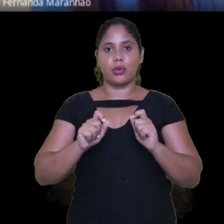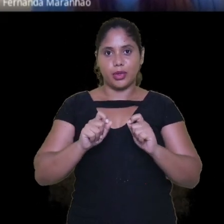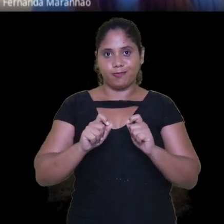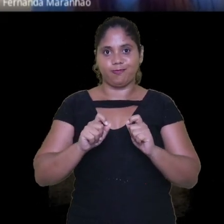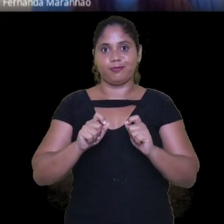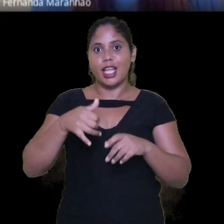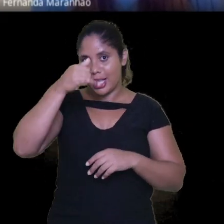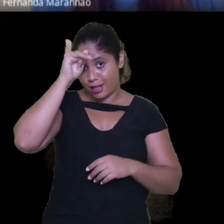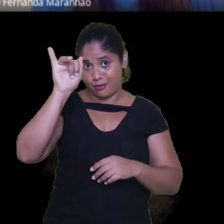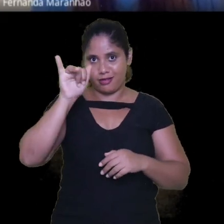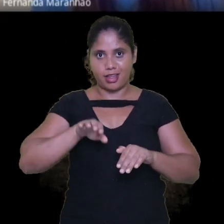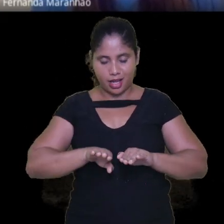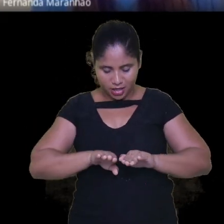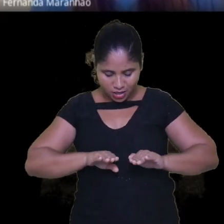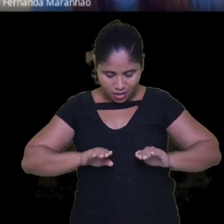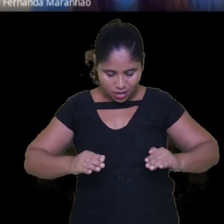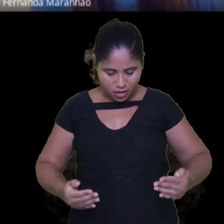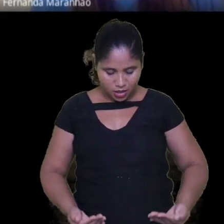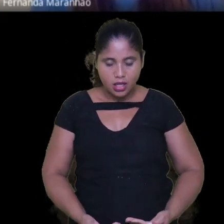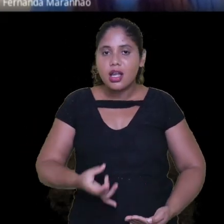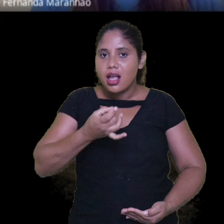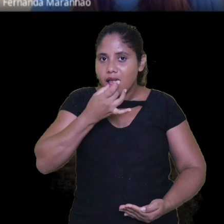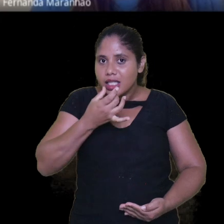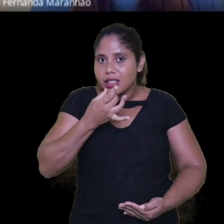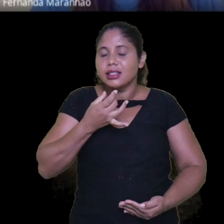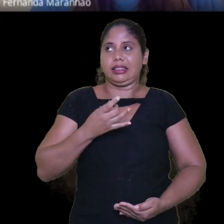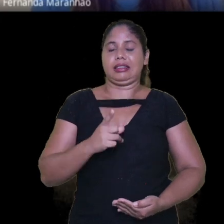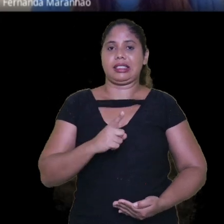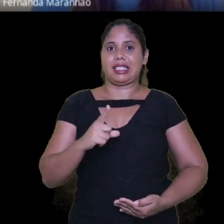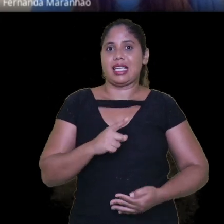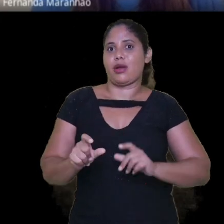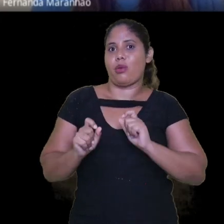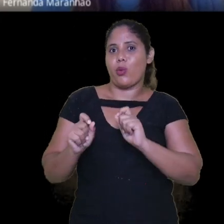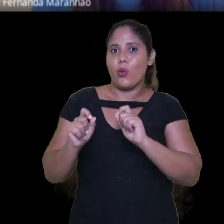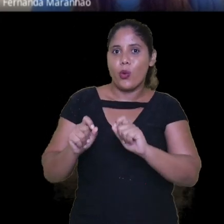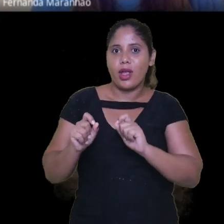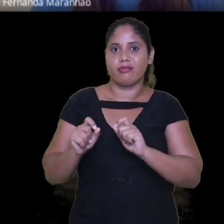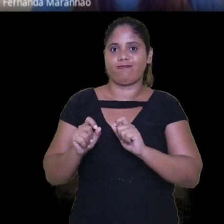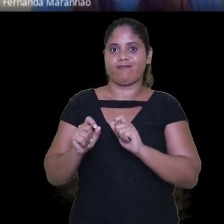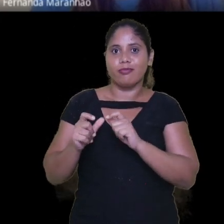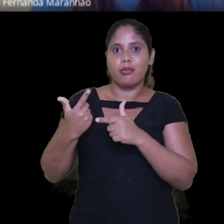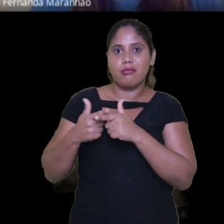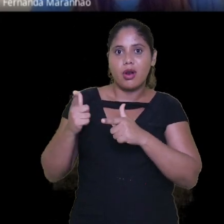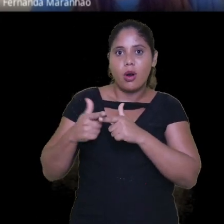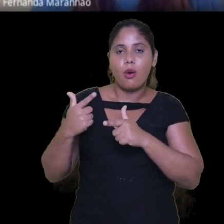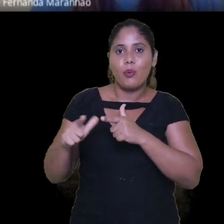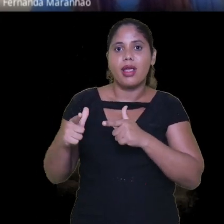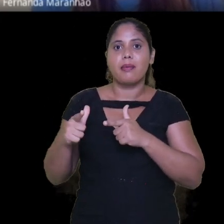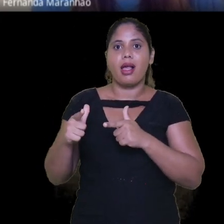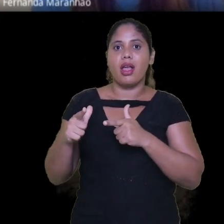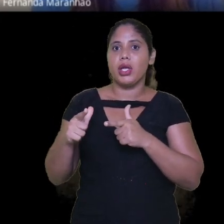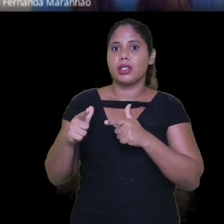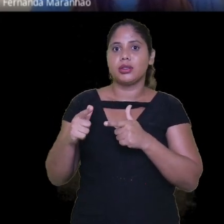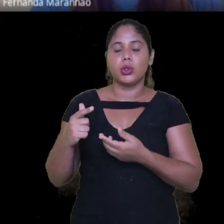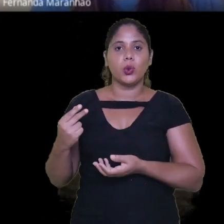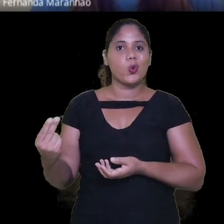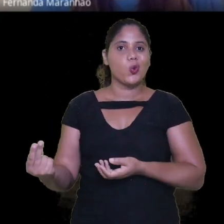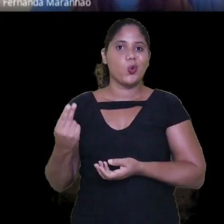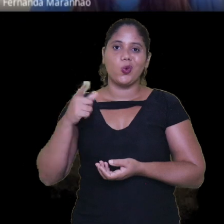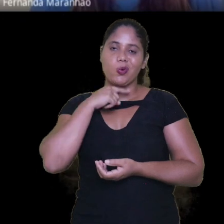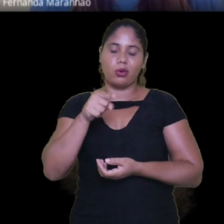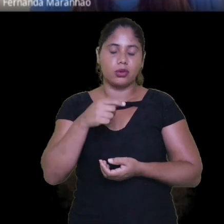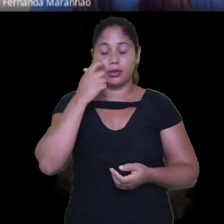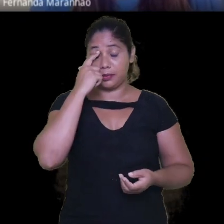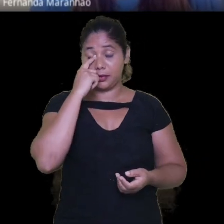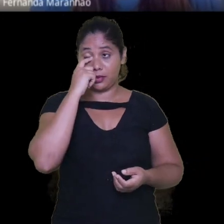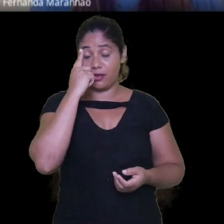quando o leito placentário está caracterizado pela diminuição do número de artérias espirais em transformação. As espiraladas não são